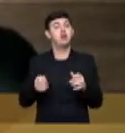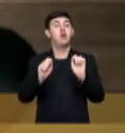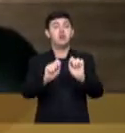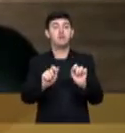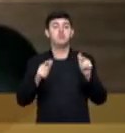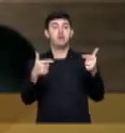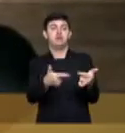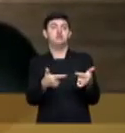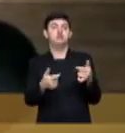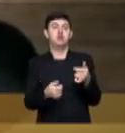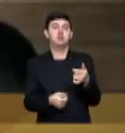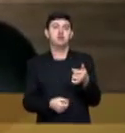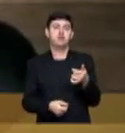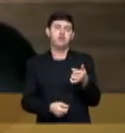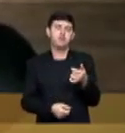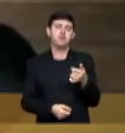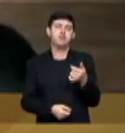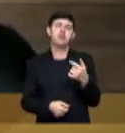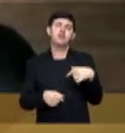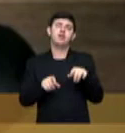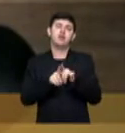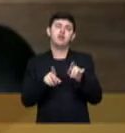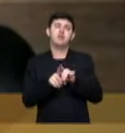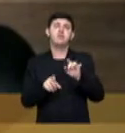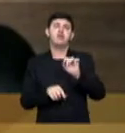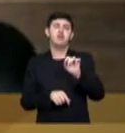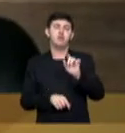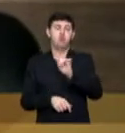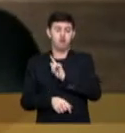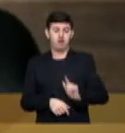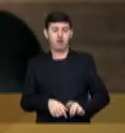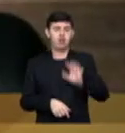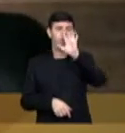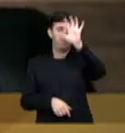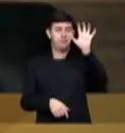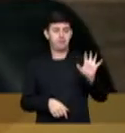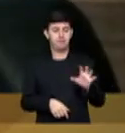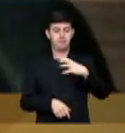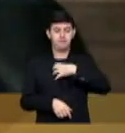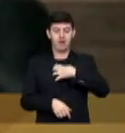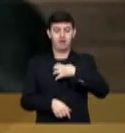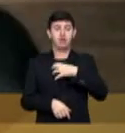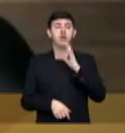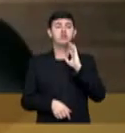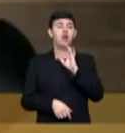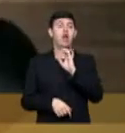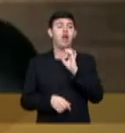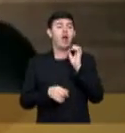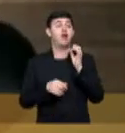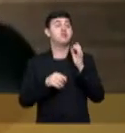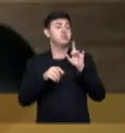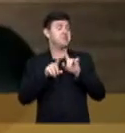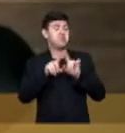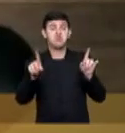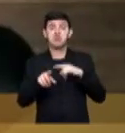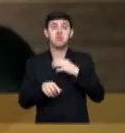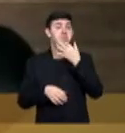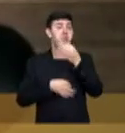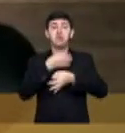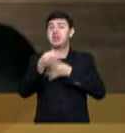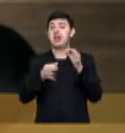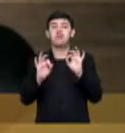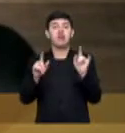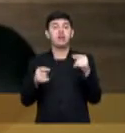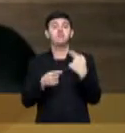o governador da Bahia, devidamente notificados, não apresentaram